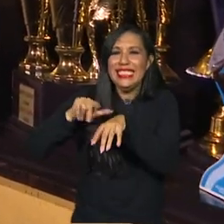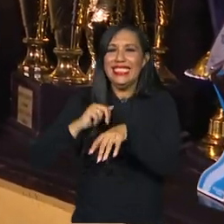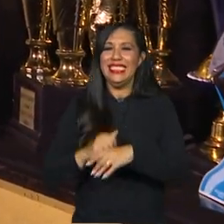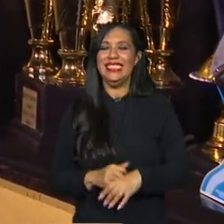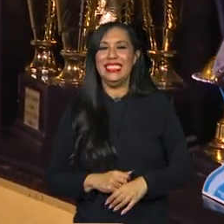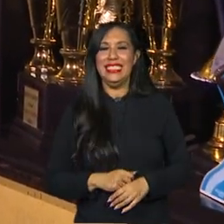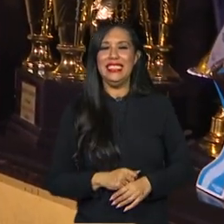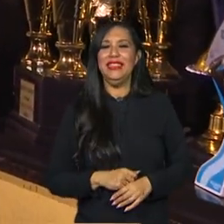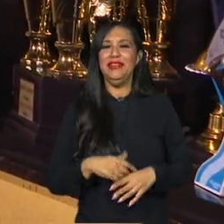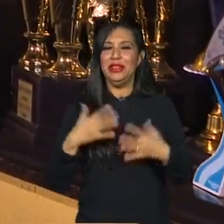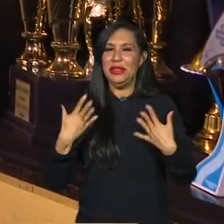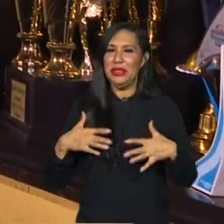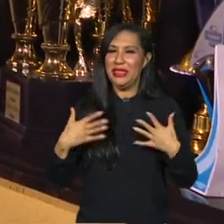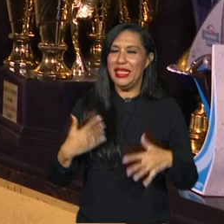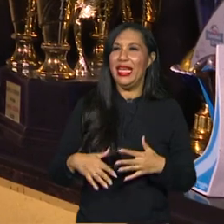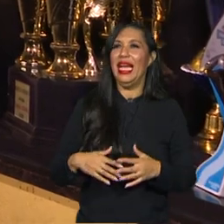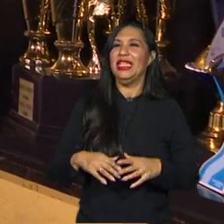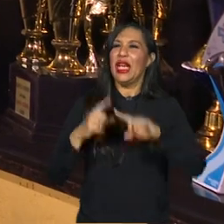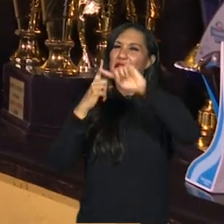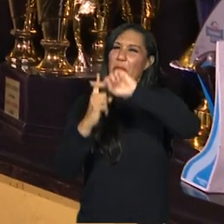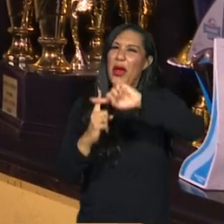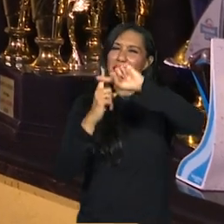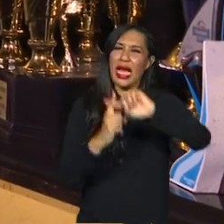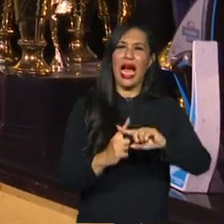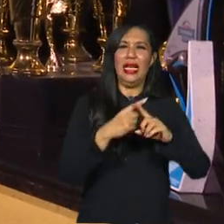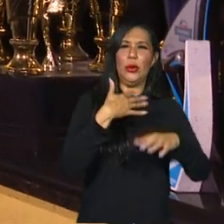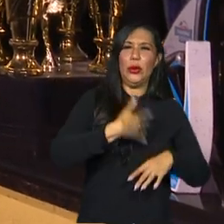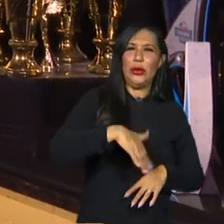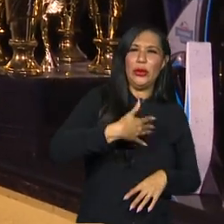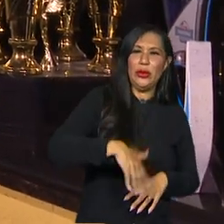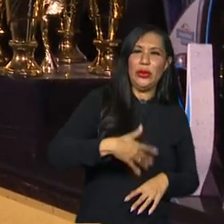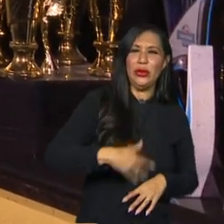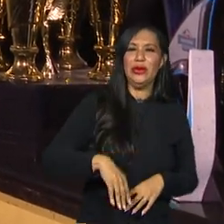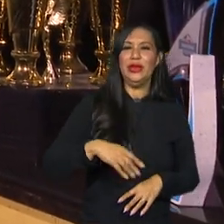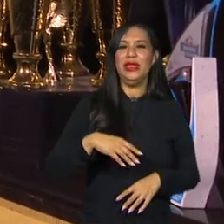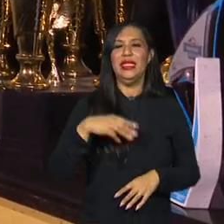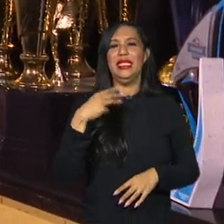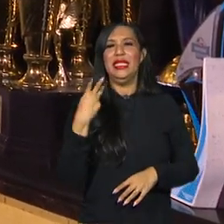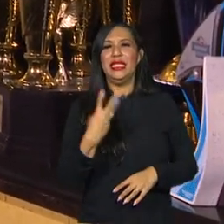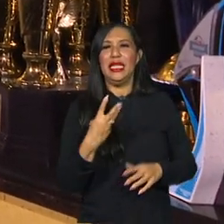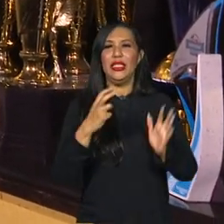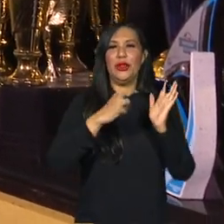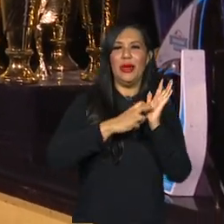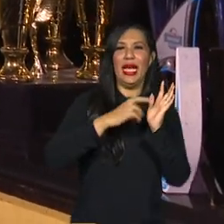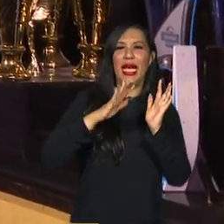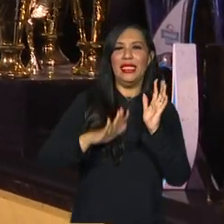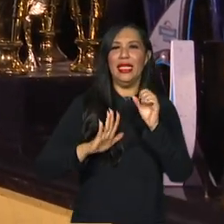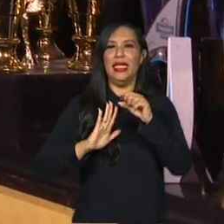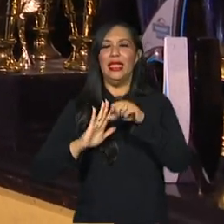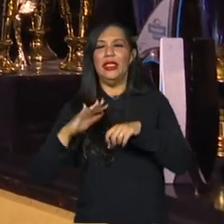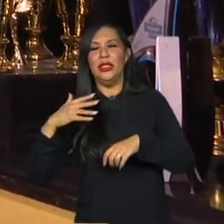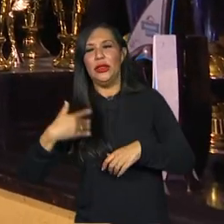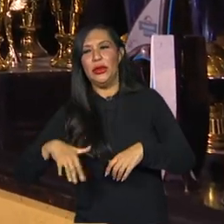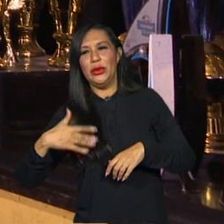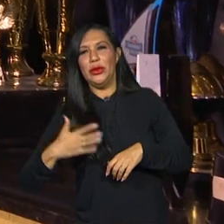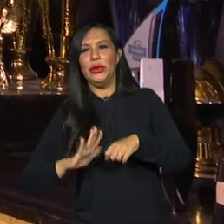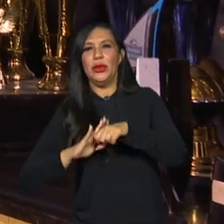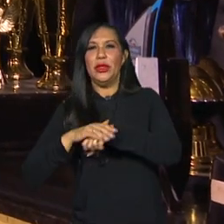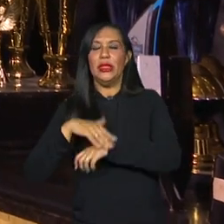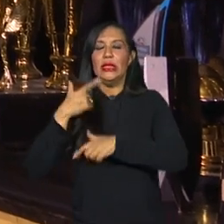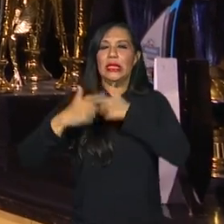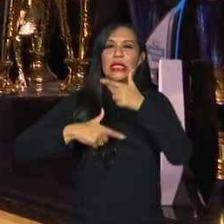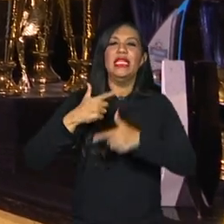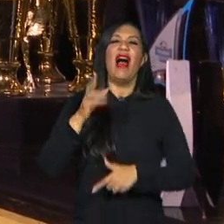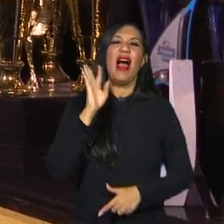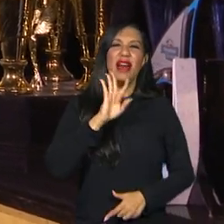muitos treinos puxados, pré-temporadas. Três turnos, duas na manhã, uma à tarde, trabalhando, correndo. Valeu